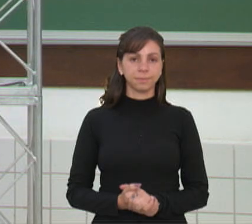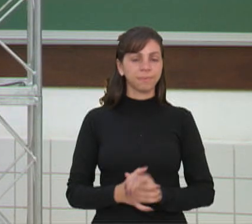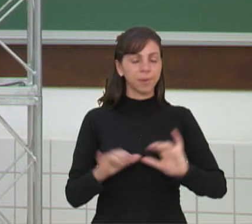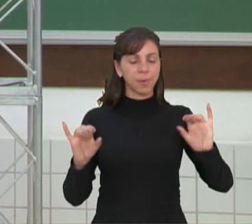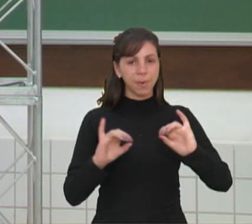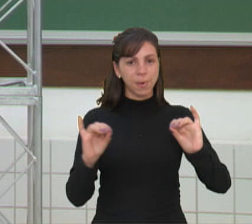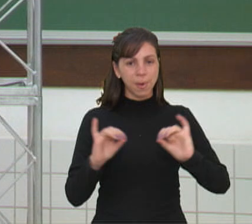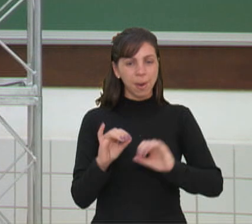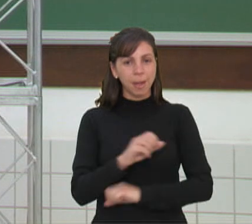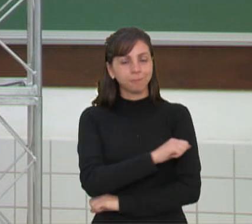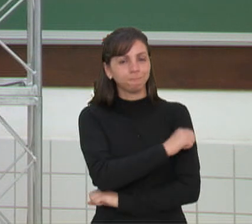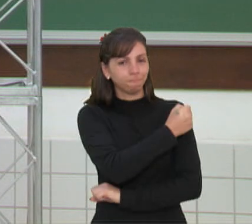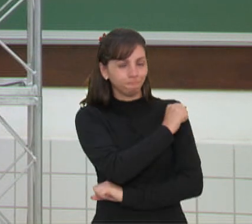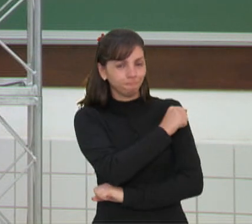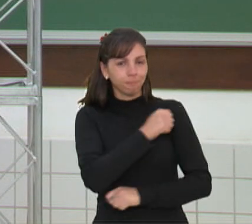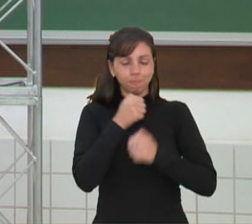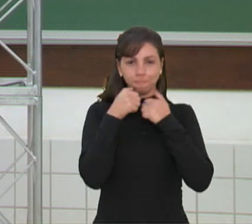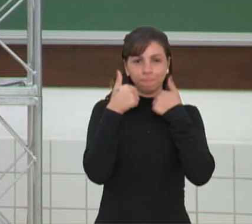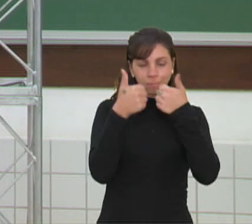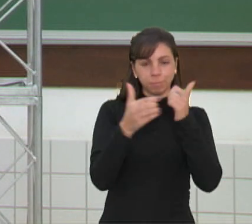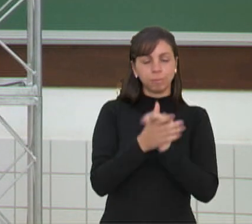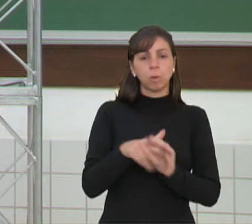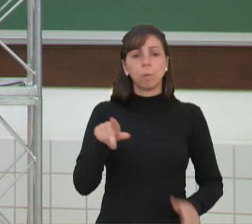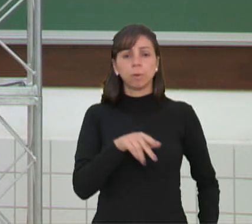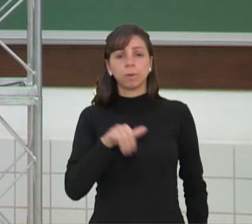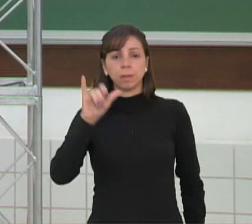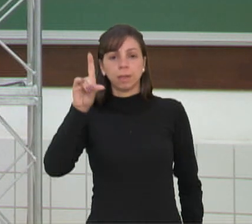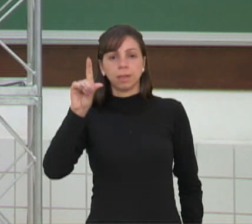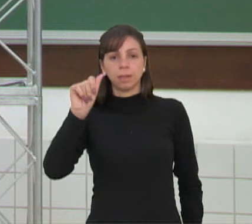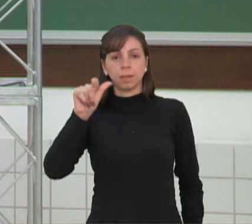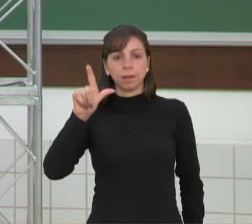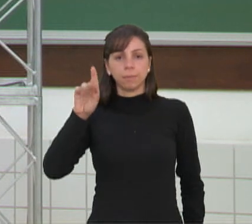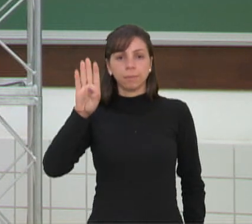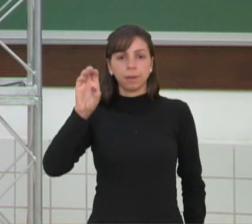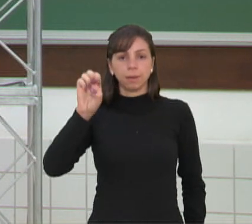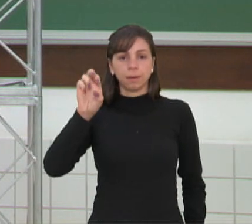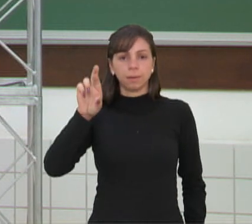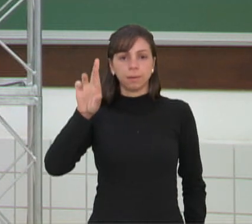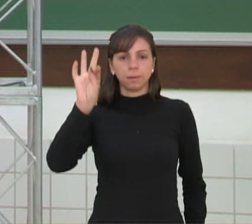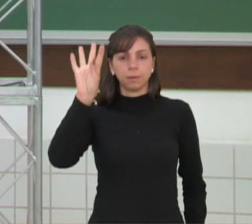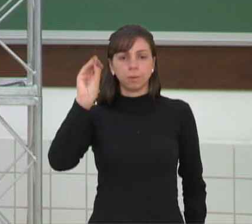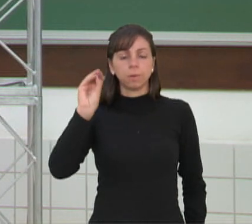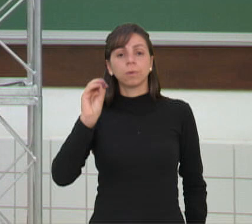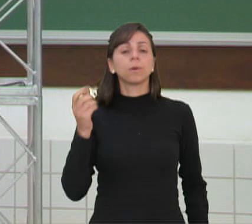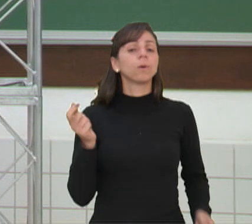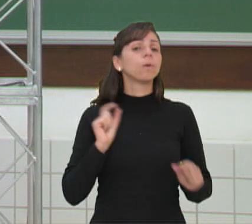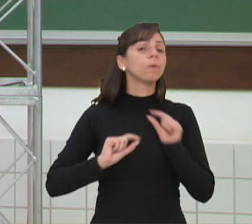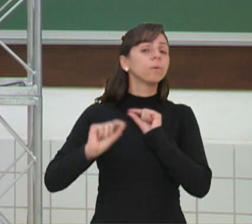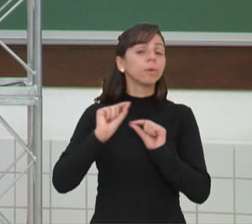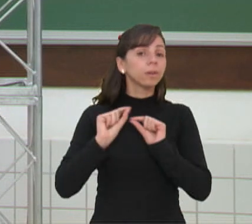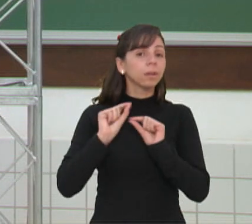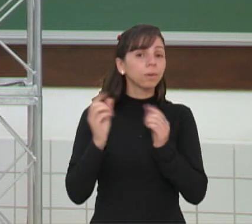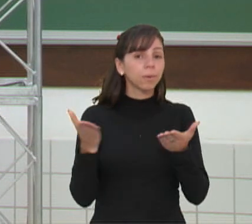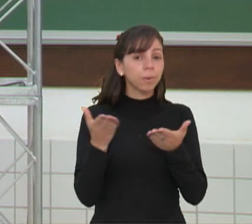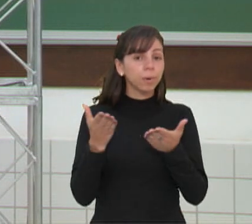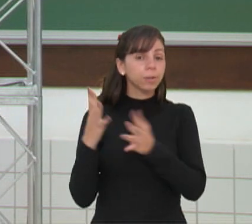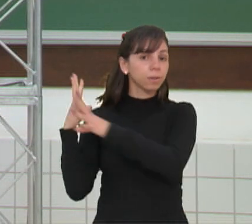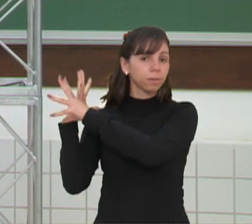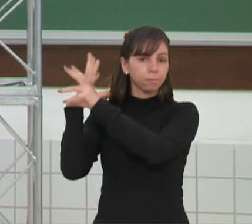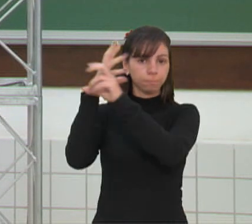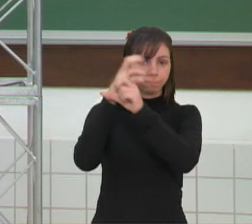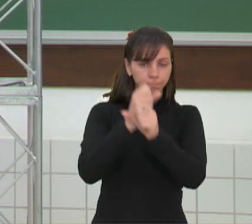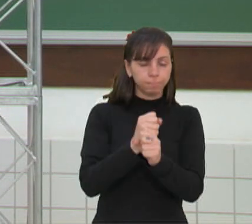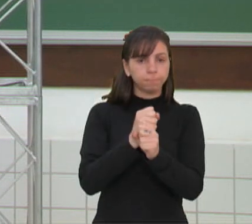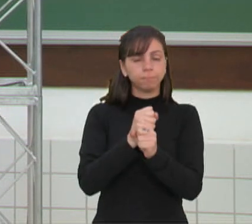Olá pessoal do oitavo ano, tudo bem? Eu sou o professor Hidalberto e hoje nós vamos fazer uma revisão sobre números